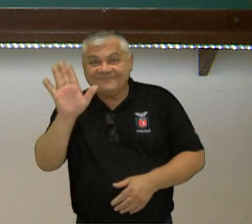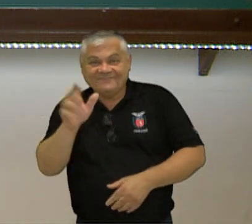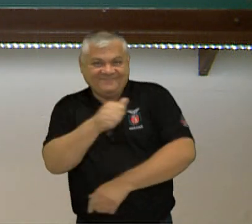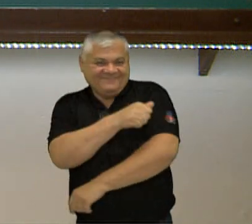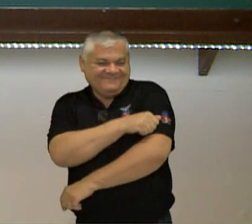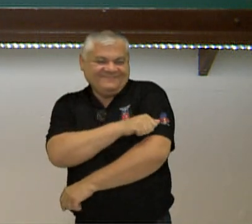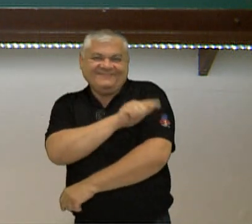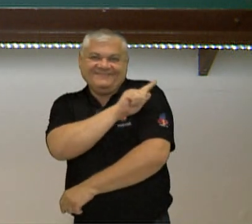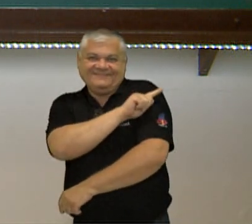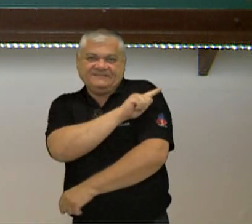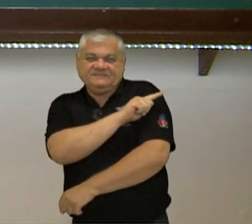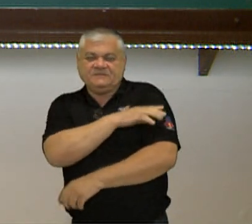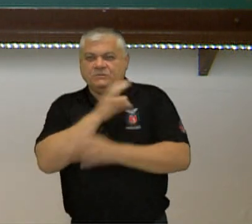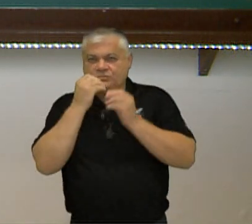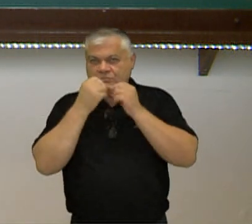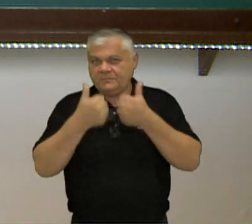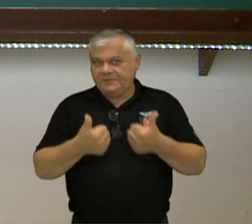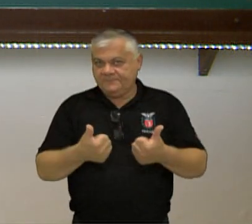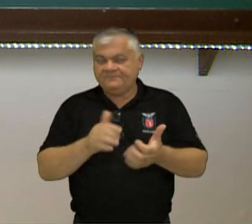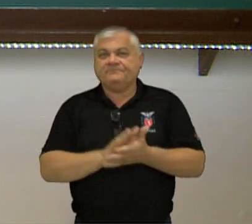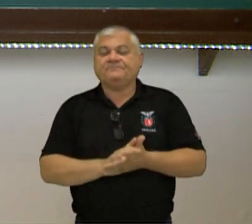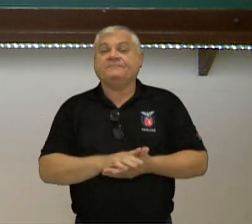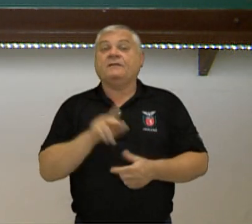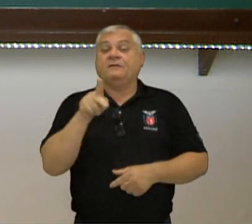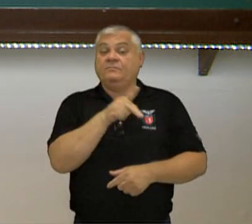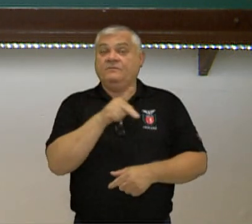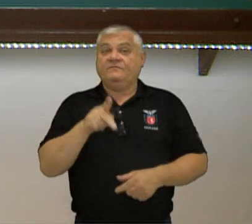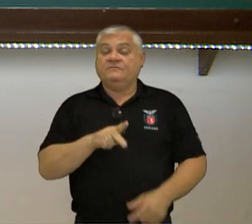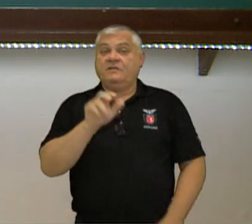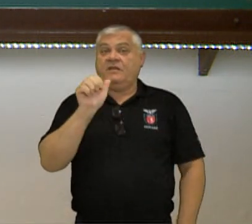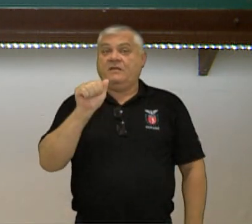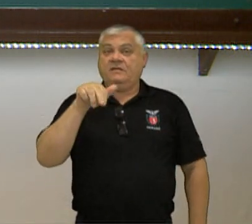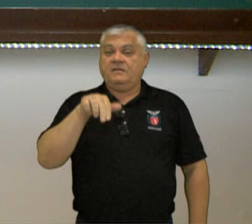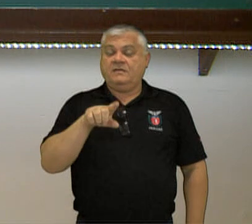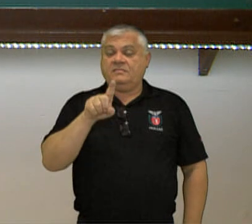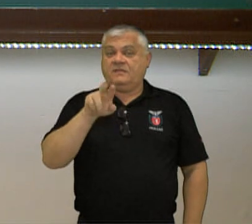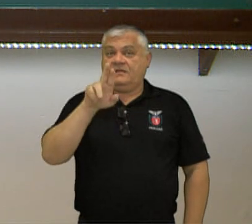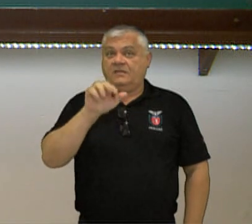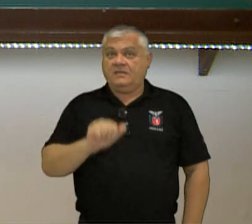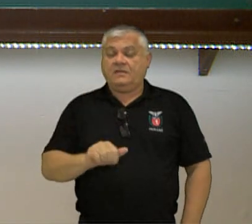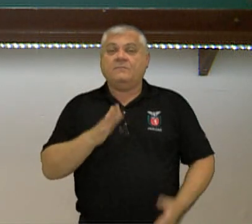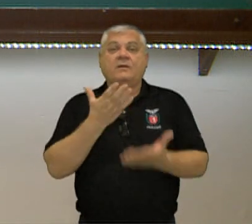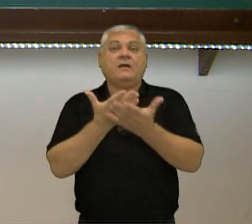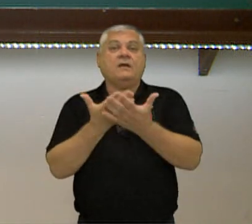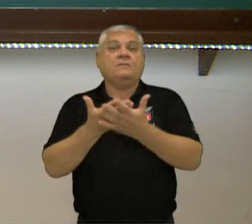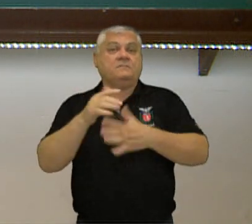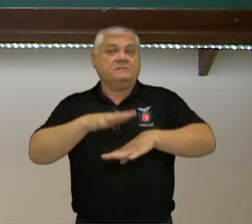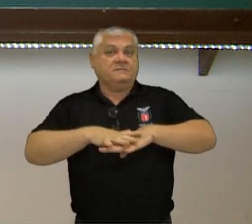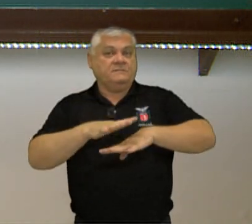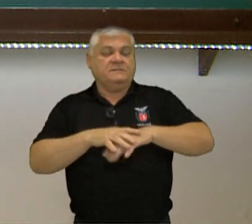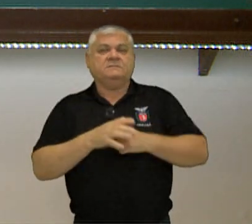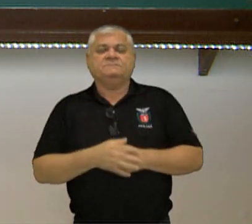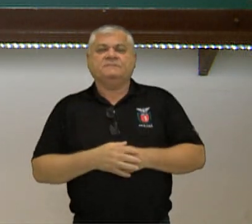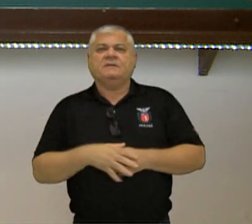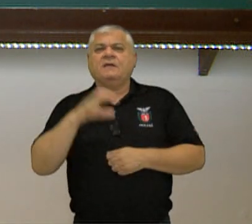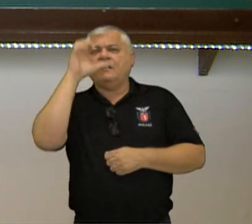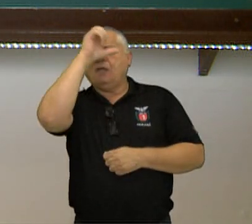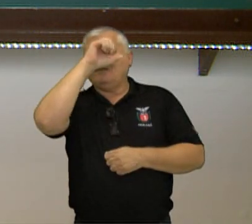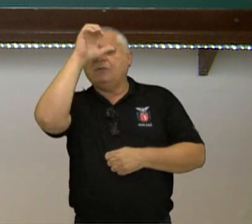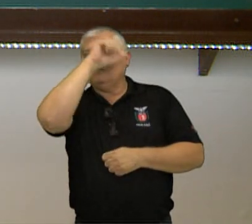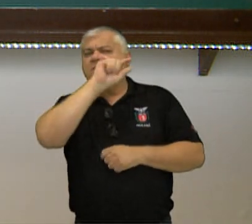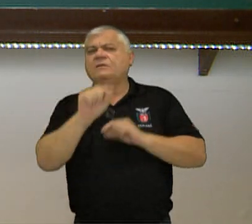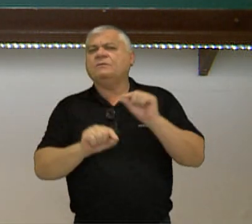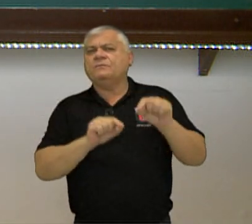estudante do 7º ano? Tudo bem? Eu sou a professora Andréia e hoje vamos para mais uma aula de matemática. E o que a gente vai aprender